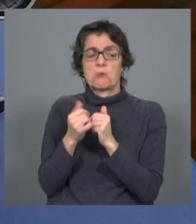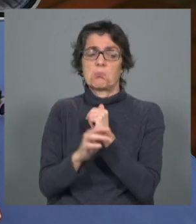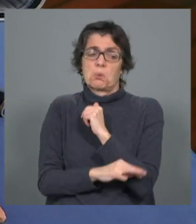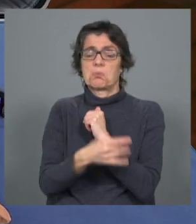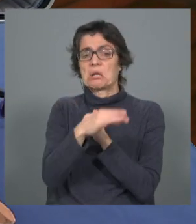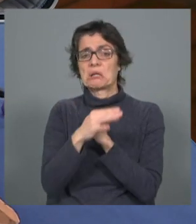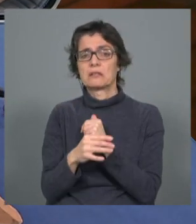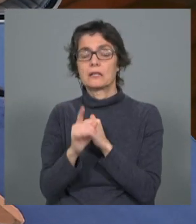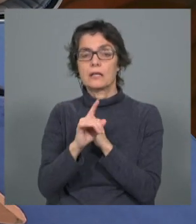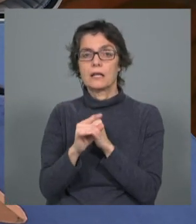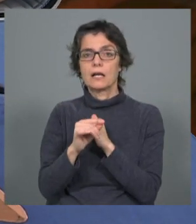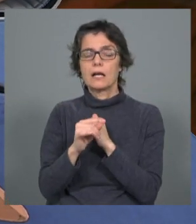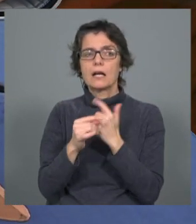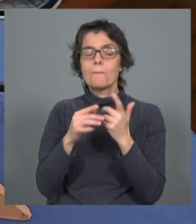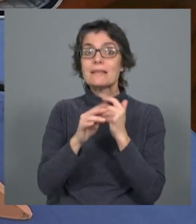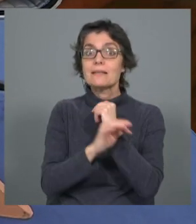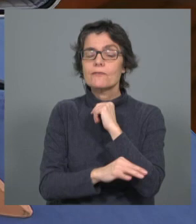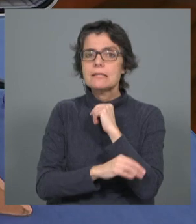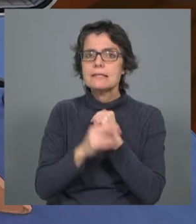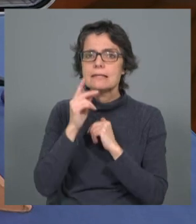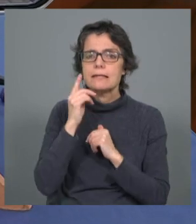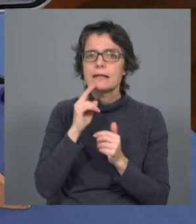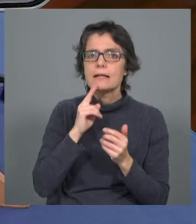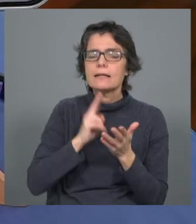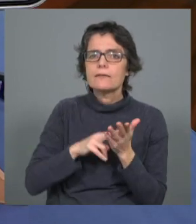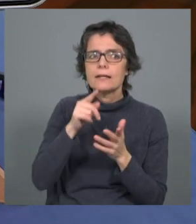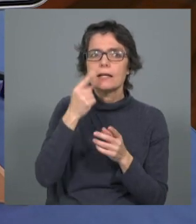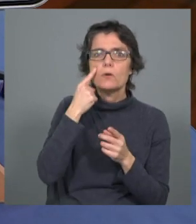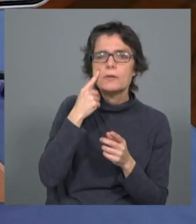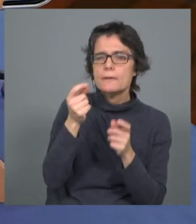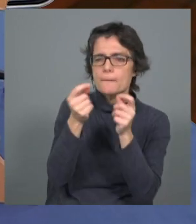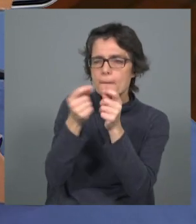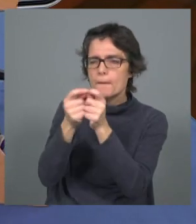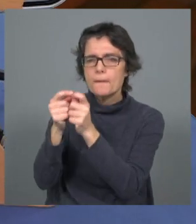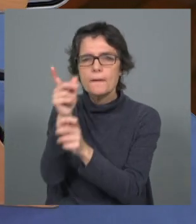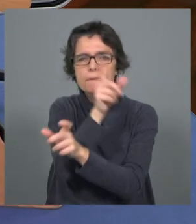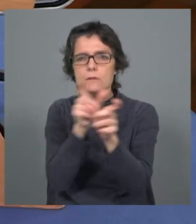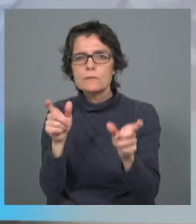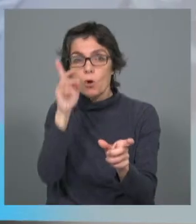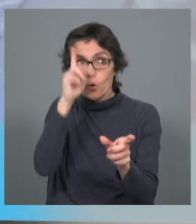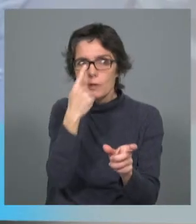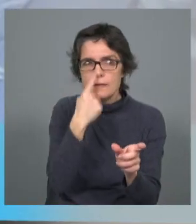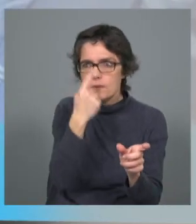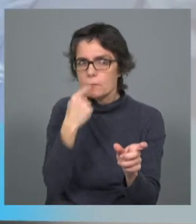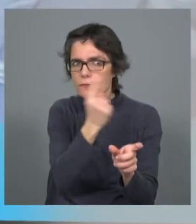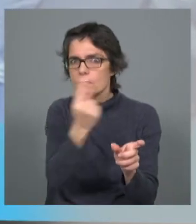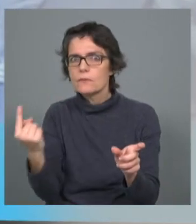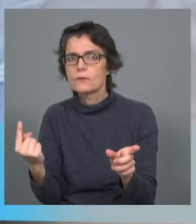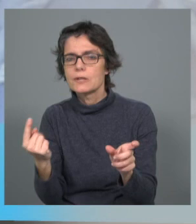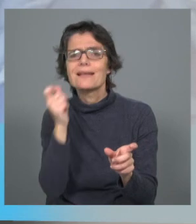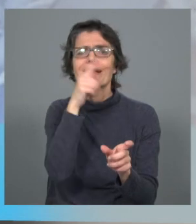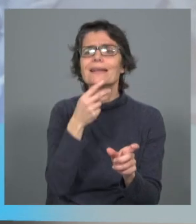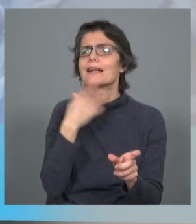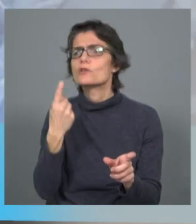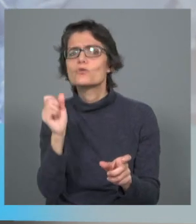mapeado o terreno, sabiam quem são as pessoas, as situações em que elas vivem, quando estão sozinhas ou não estão, que necessidade têm.